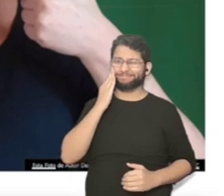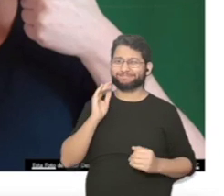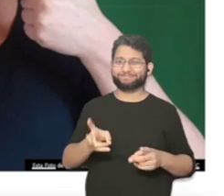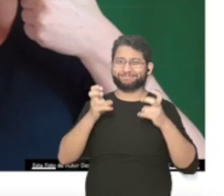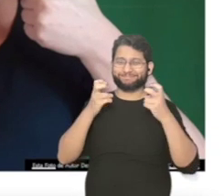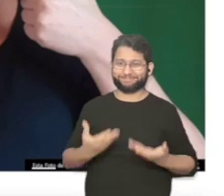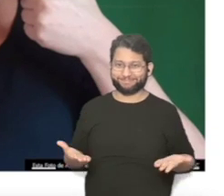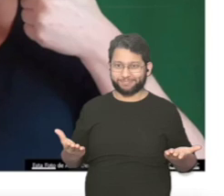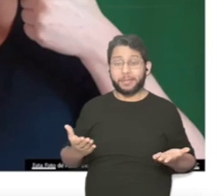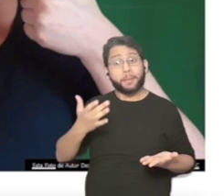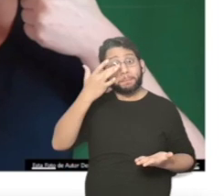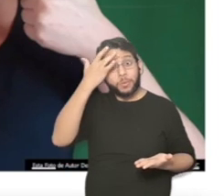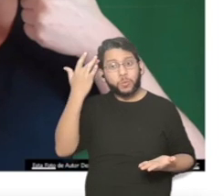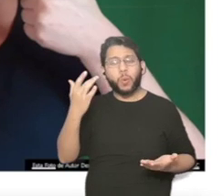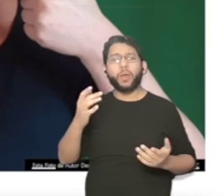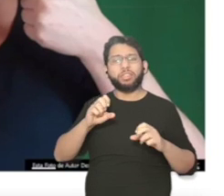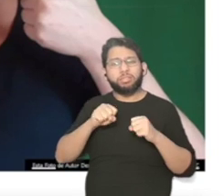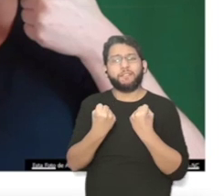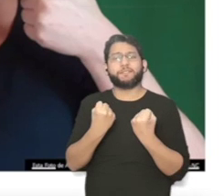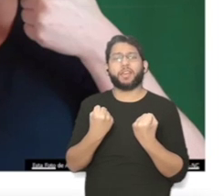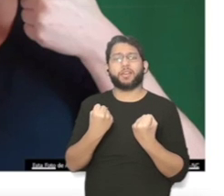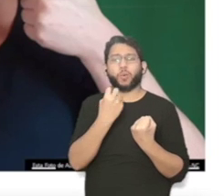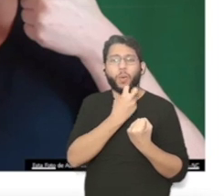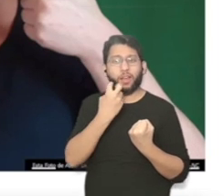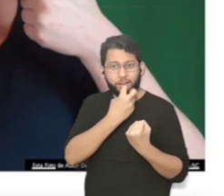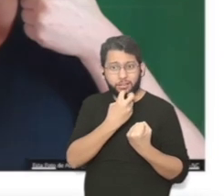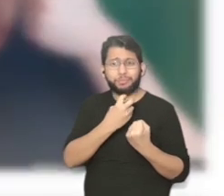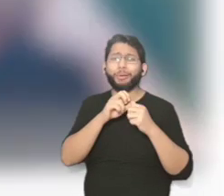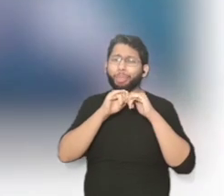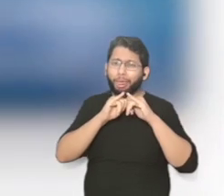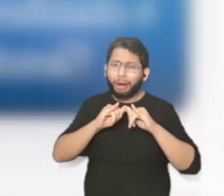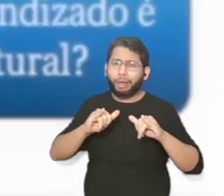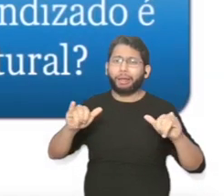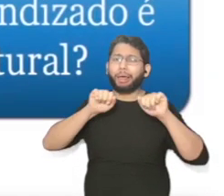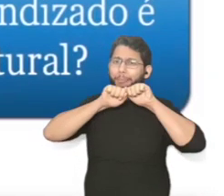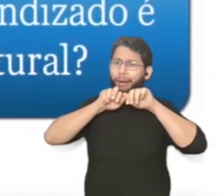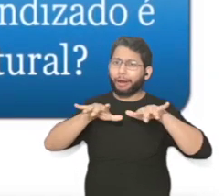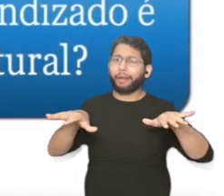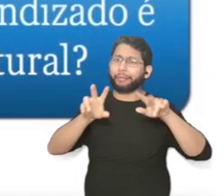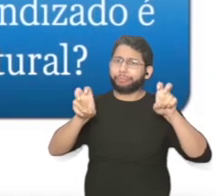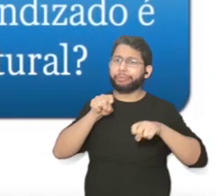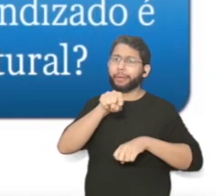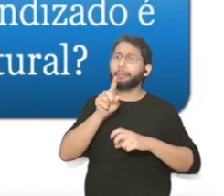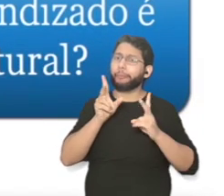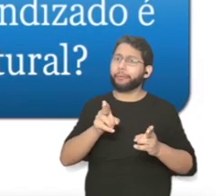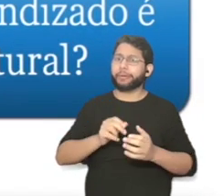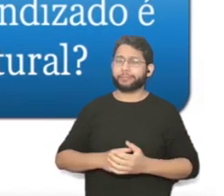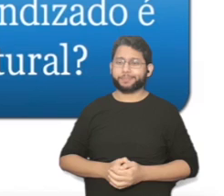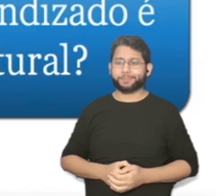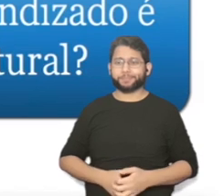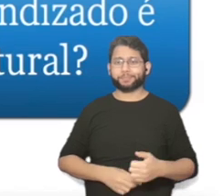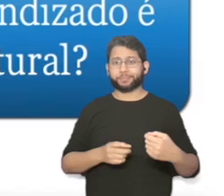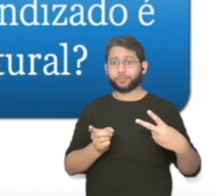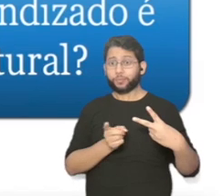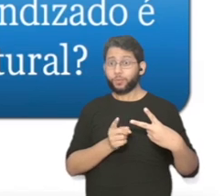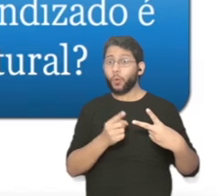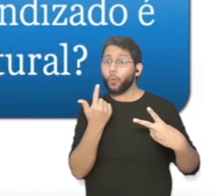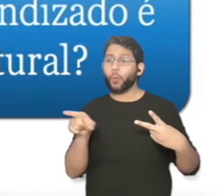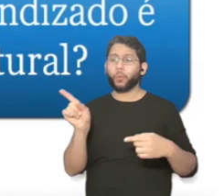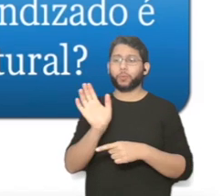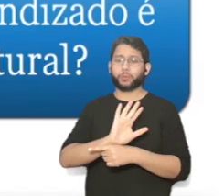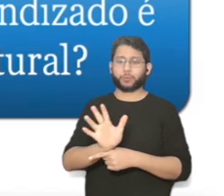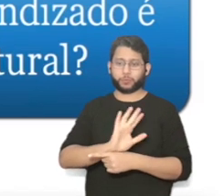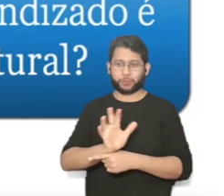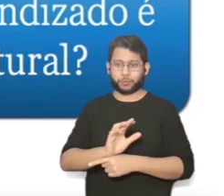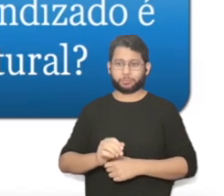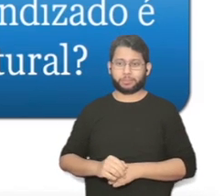divulgadas pelas pessoas defensoras do oralismo, ok? E aqui eu vou deixar para vocês um trechinho do filme Travessia do Silêncio